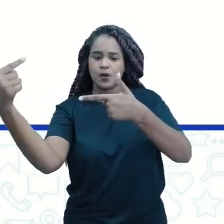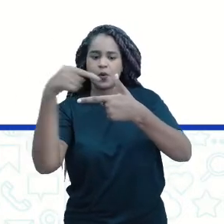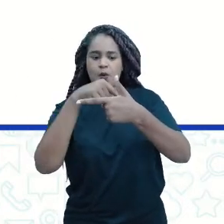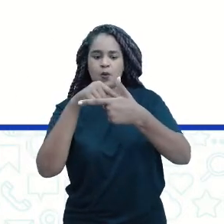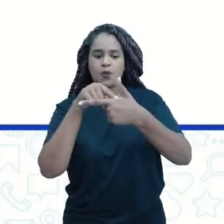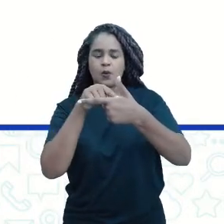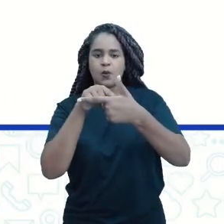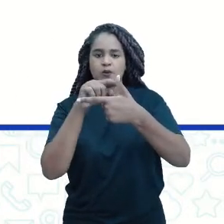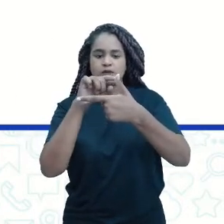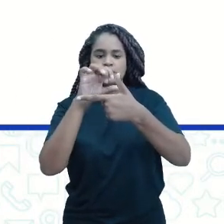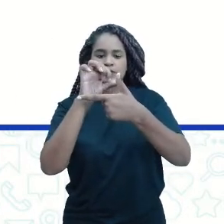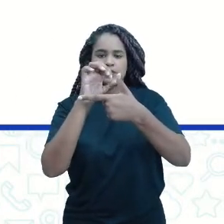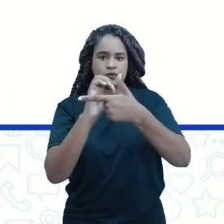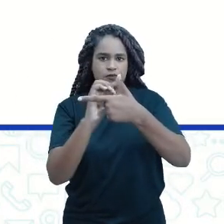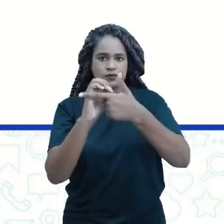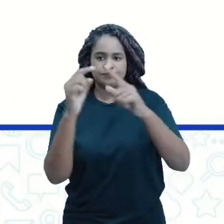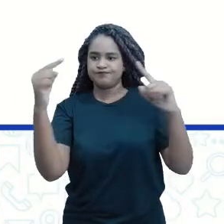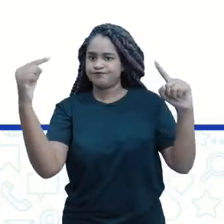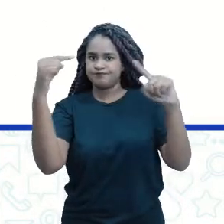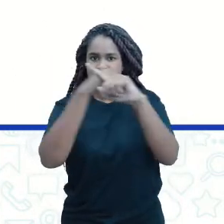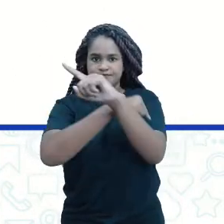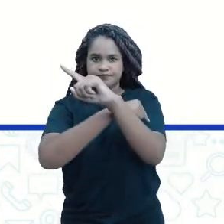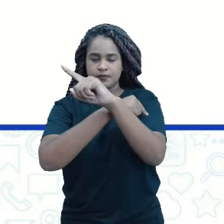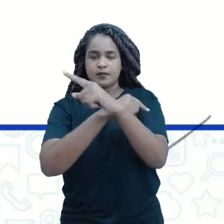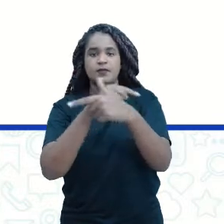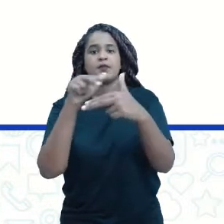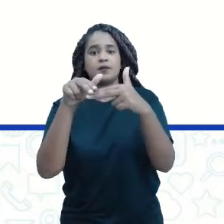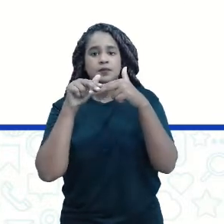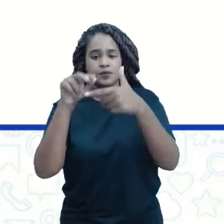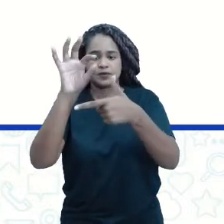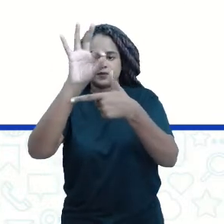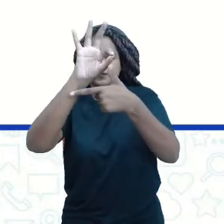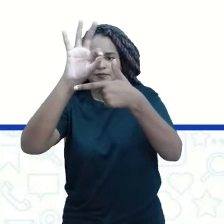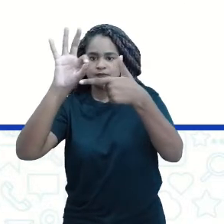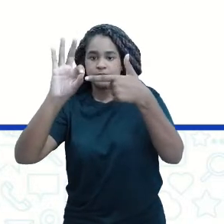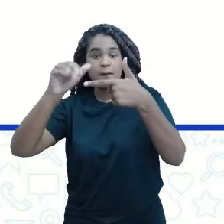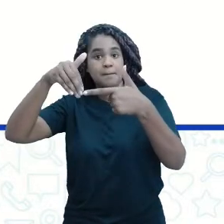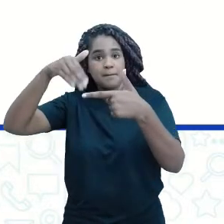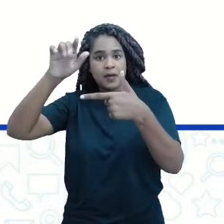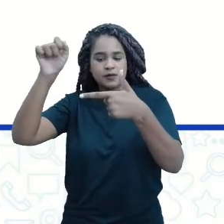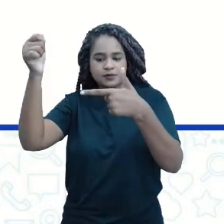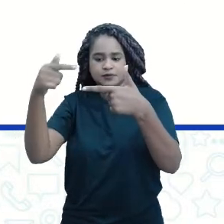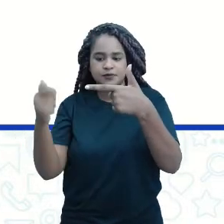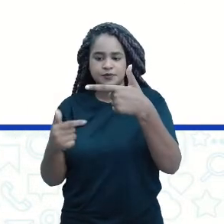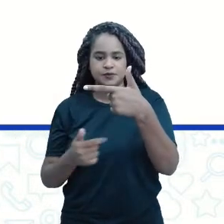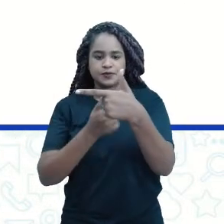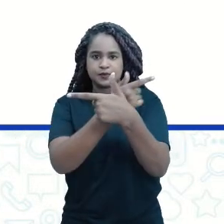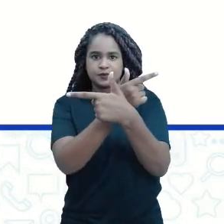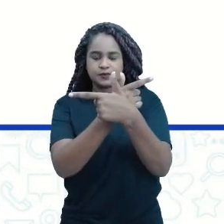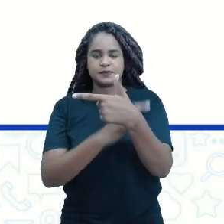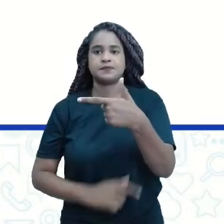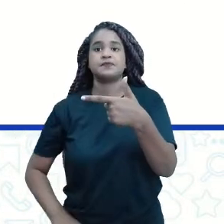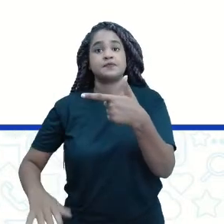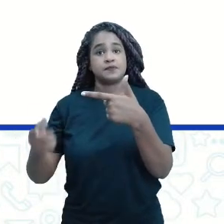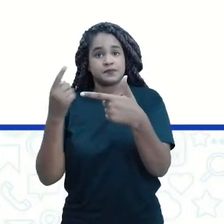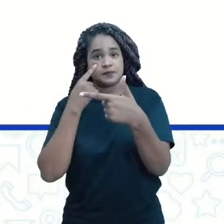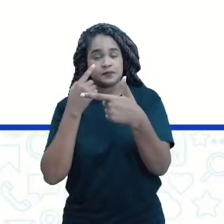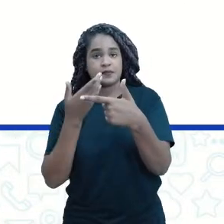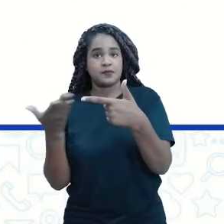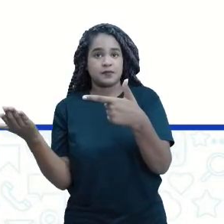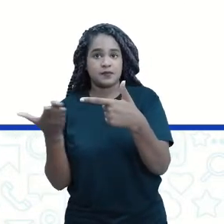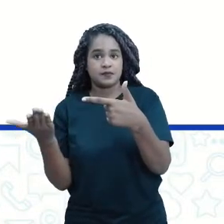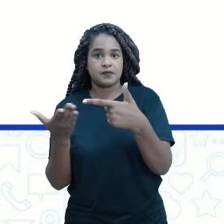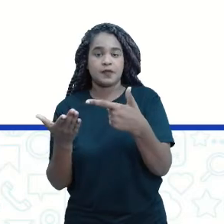sempre oposta ao ângulo de 90 graus e por isso vai ser o maior comprimento, né? O cateto, e aí a gente começa a perceber